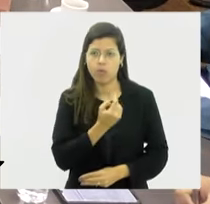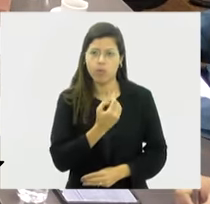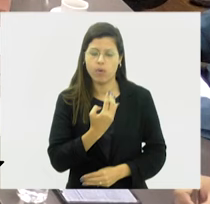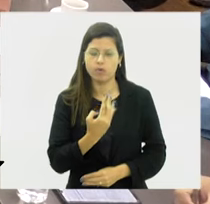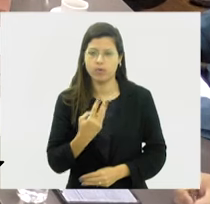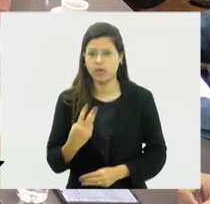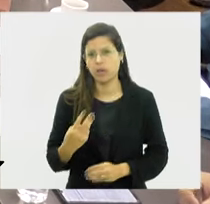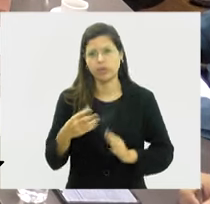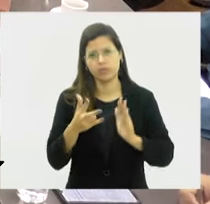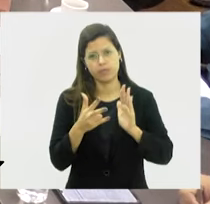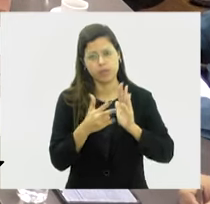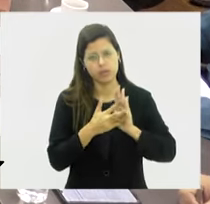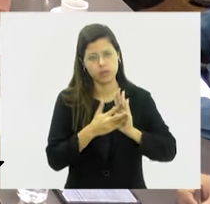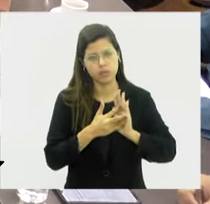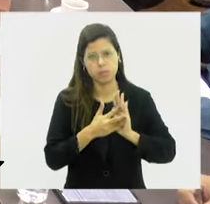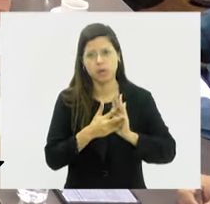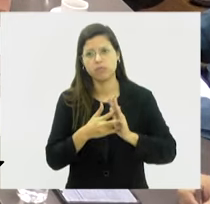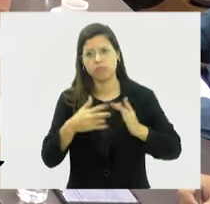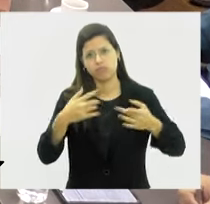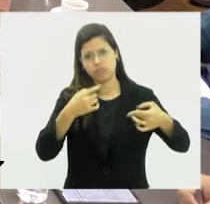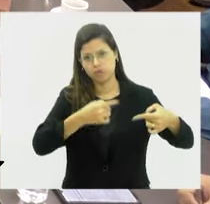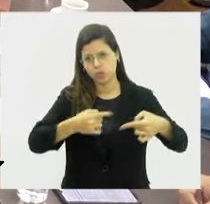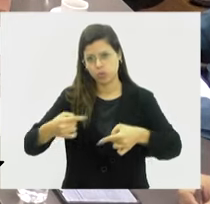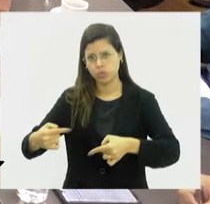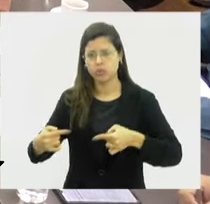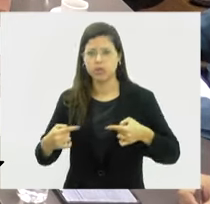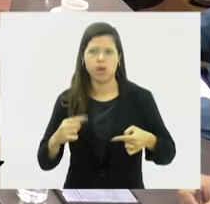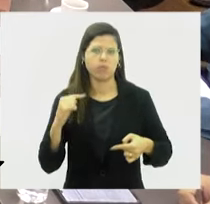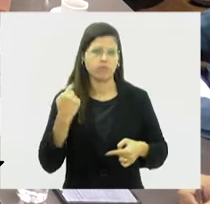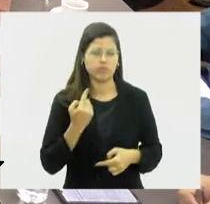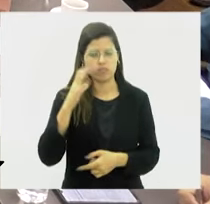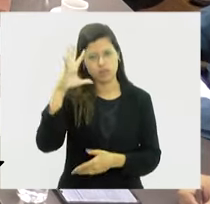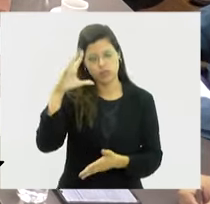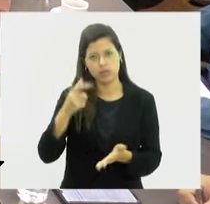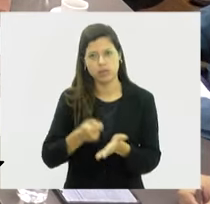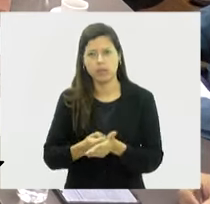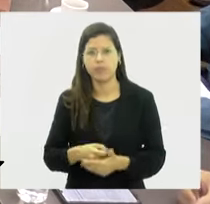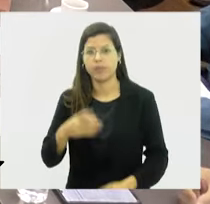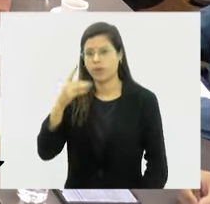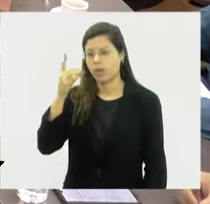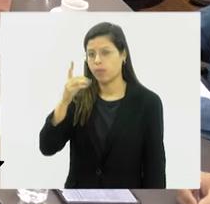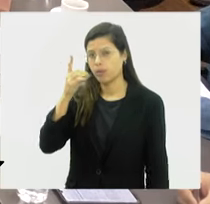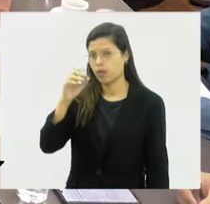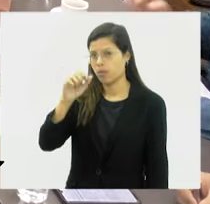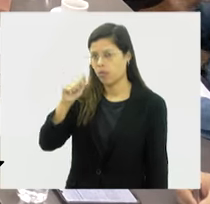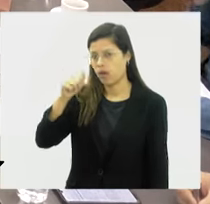regimento. E aí eu coloco esse assunto em discussão para que a gente tome a decisão. Deputado Amorim,